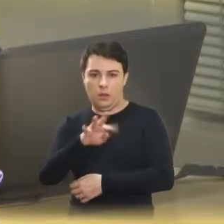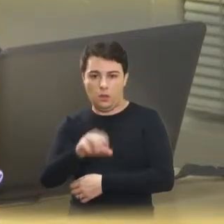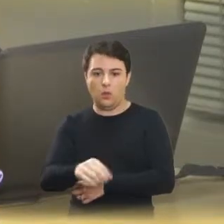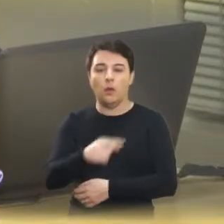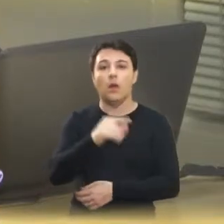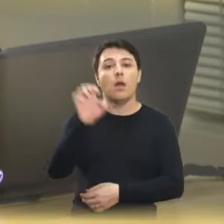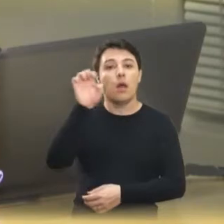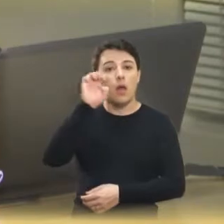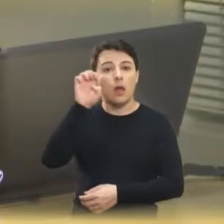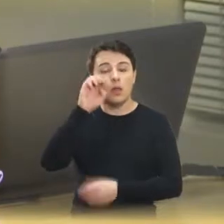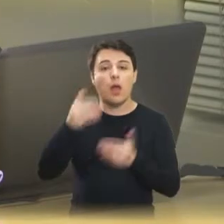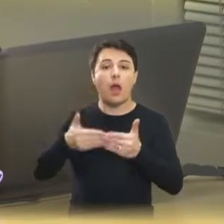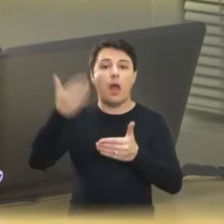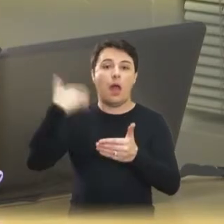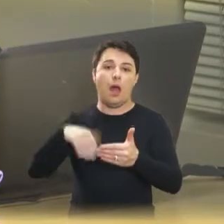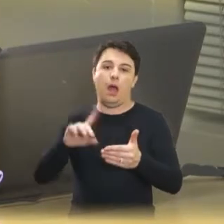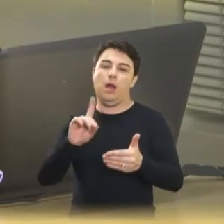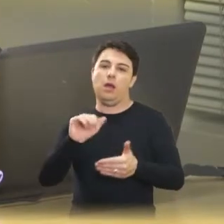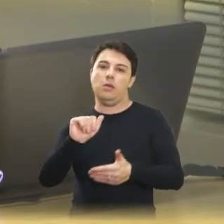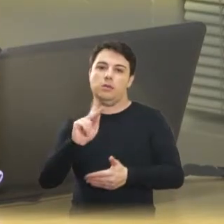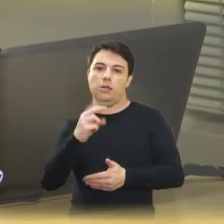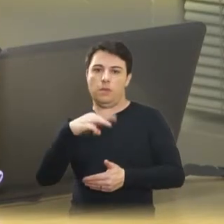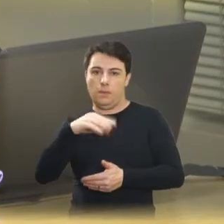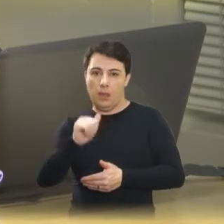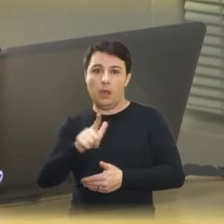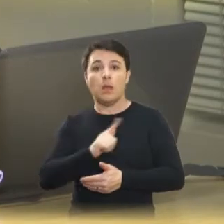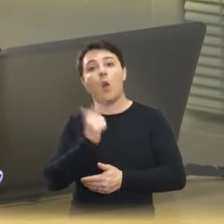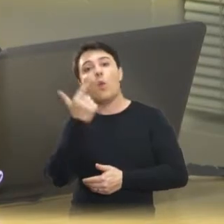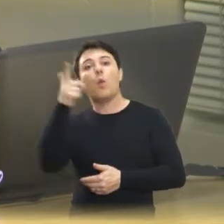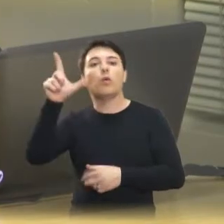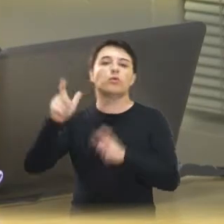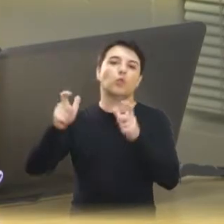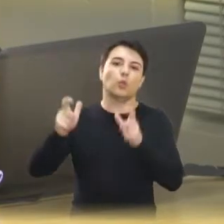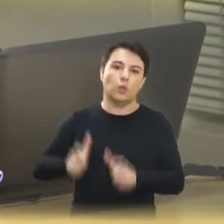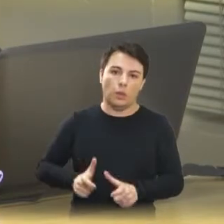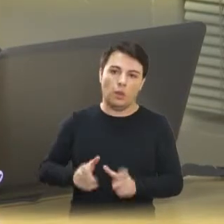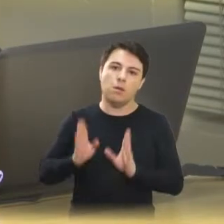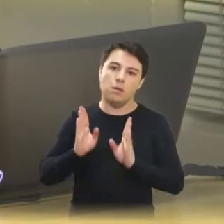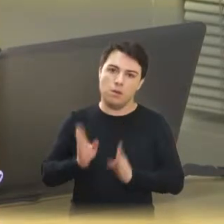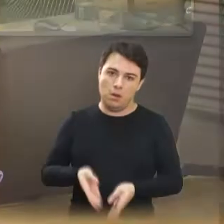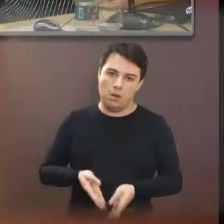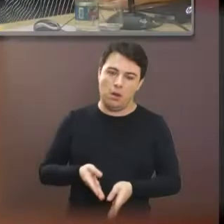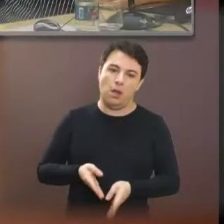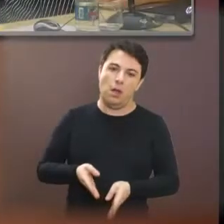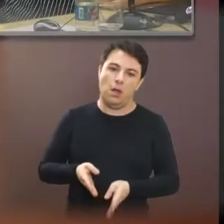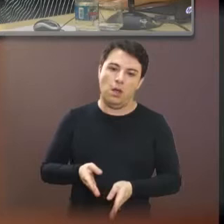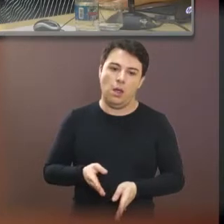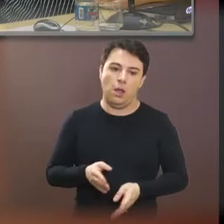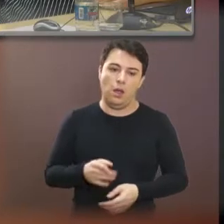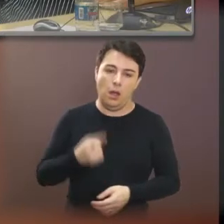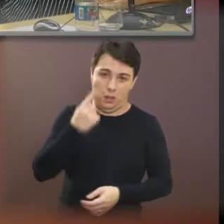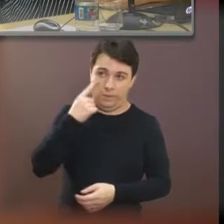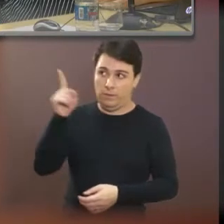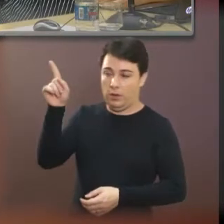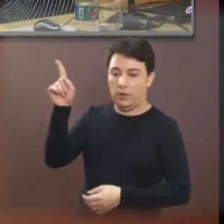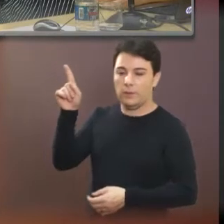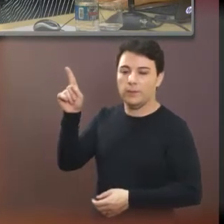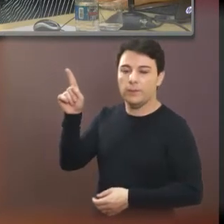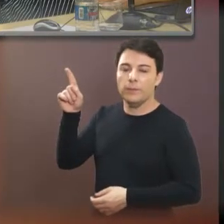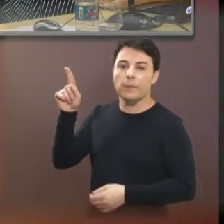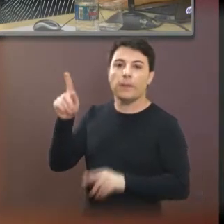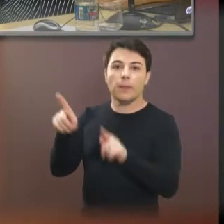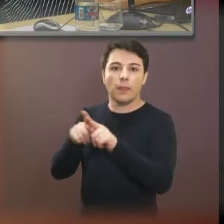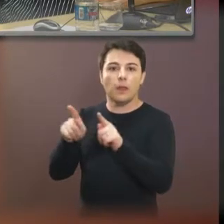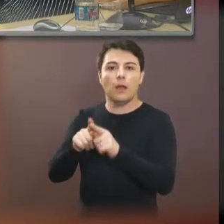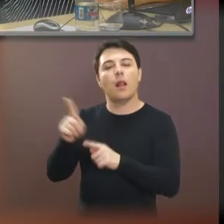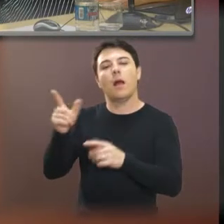lembrou, atrás do Dama, eu tenho uma outra área, que ela já é uma penetração natural dessa região, e aqui, pelo meio do